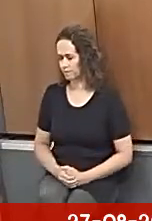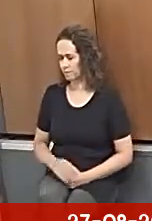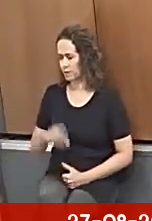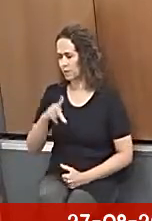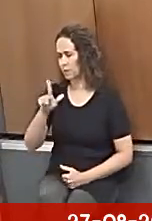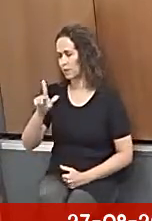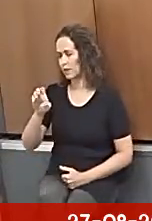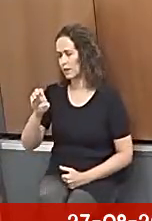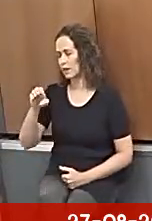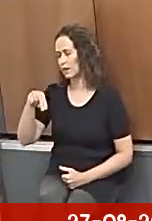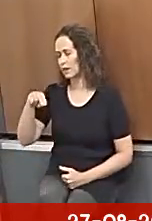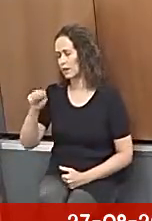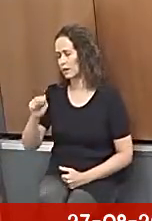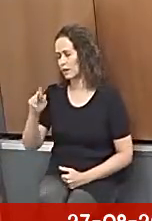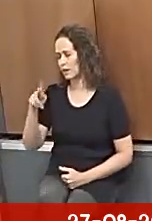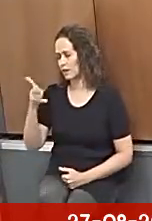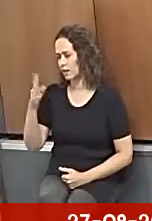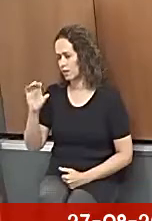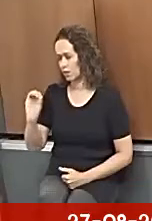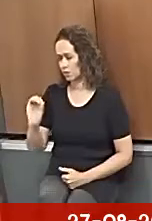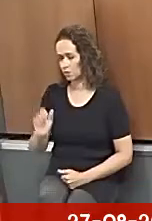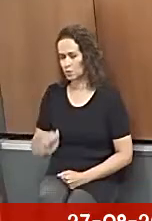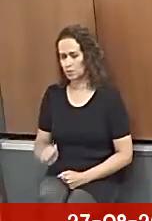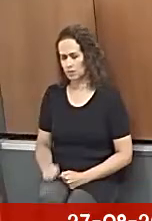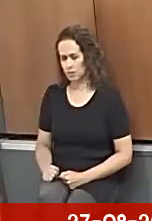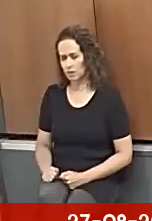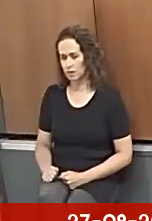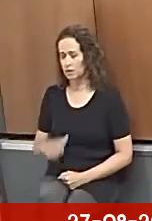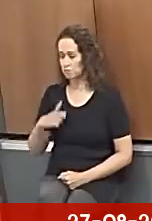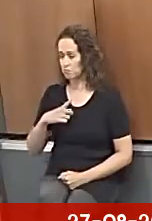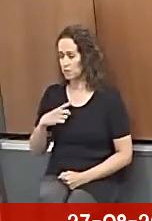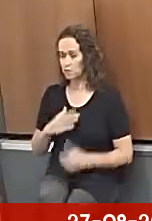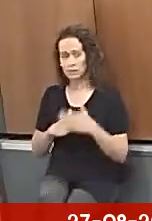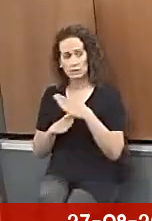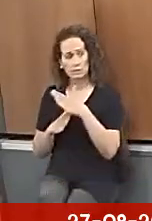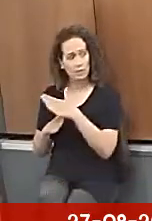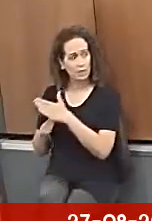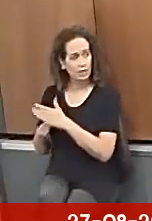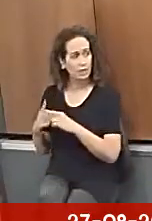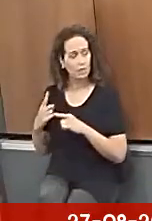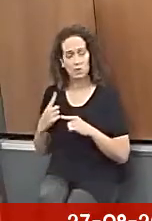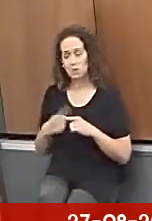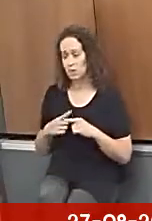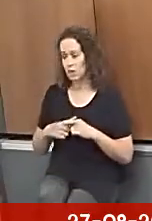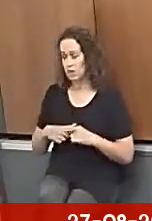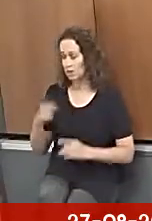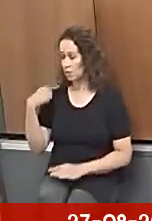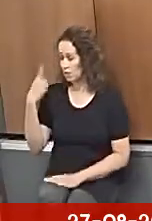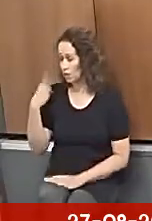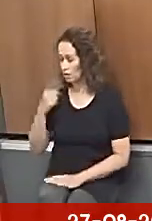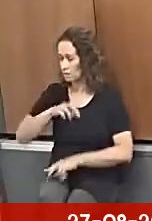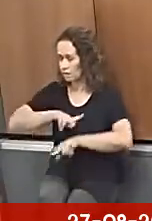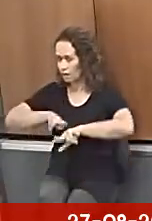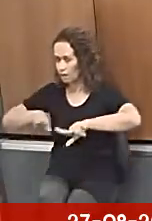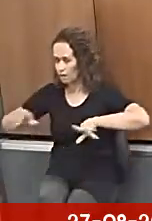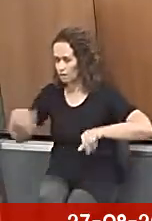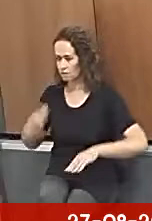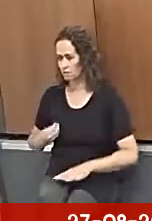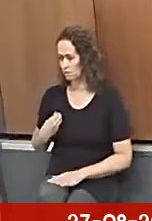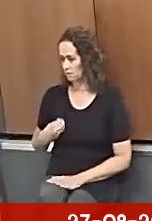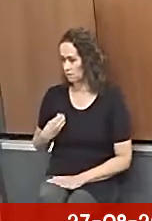quitar muito limitado devido às presenças e que bom que estão presentes vários deputados então nós vamos chamar que representando